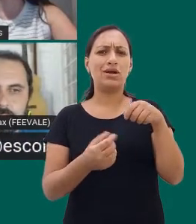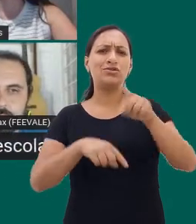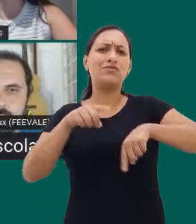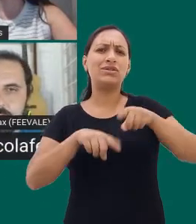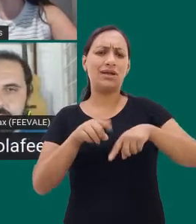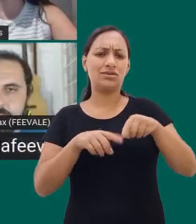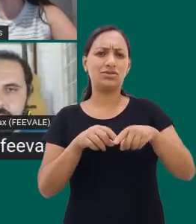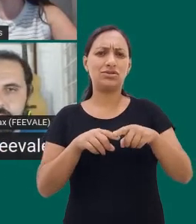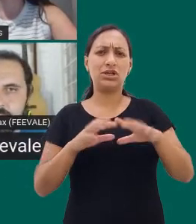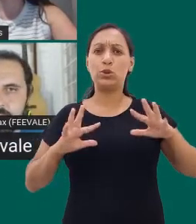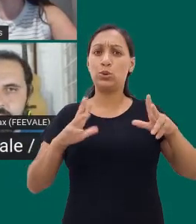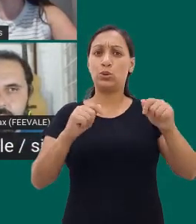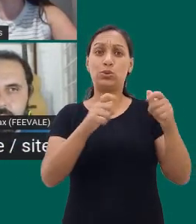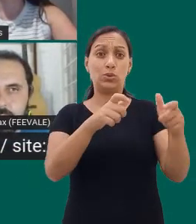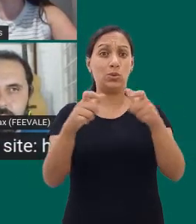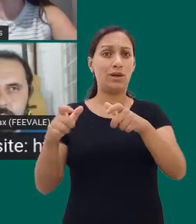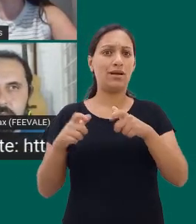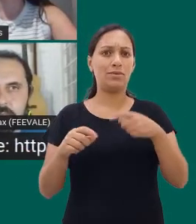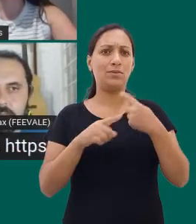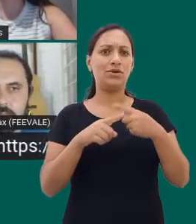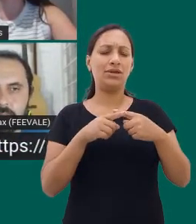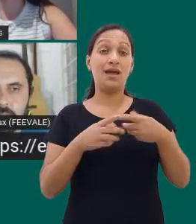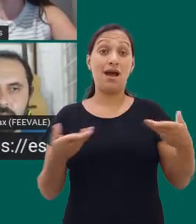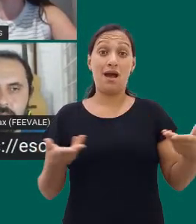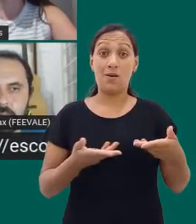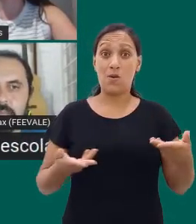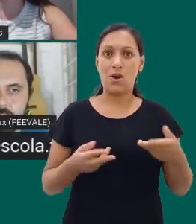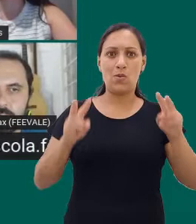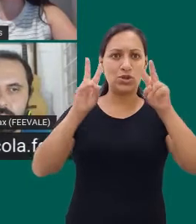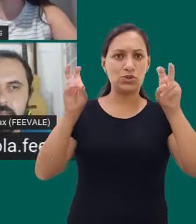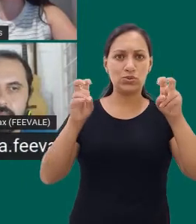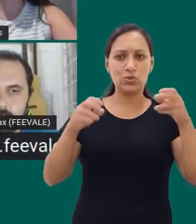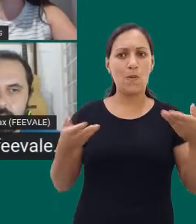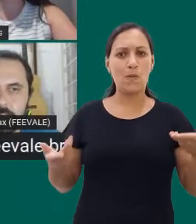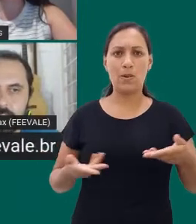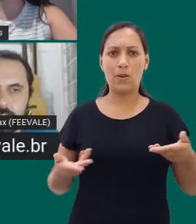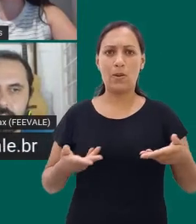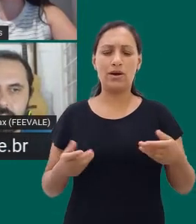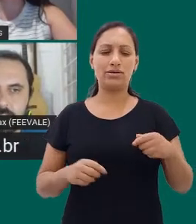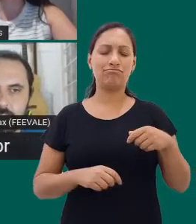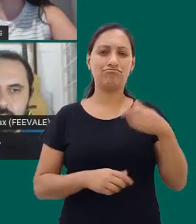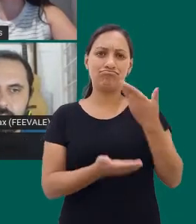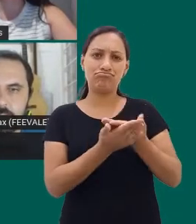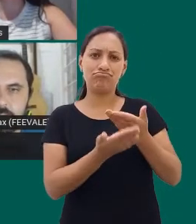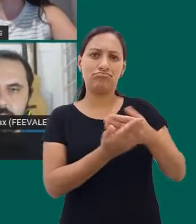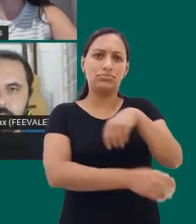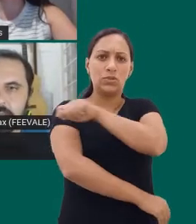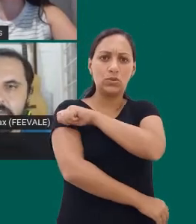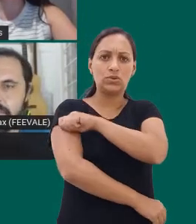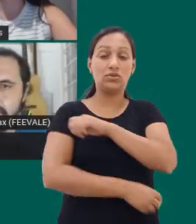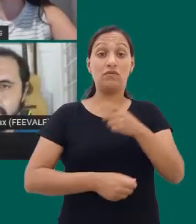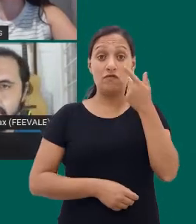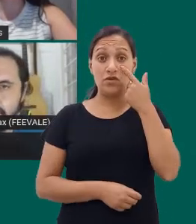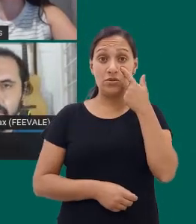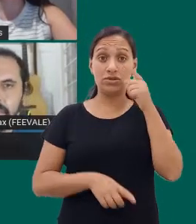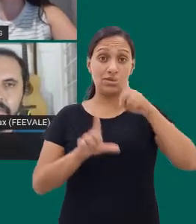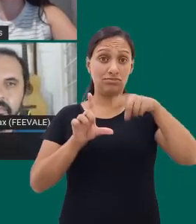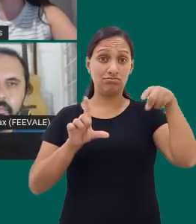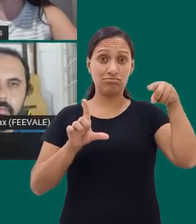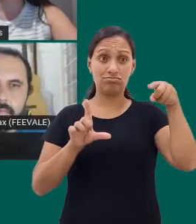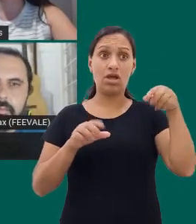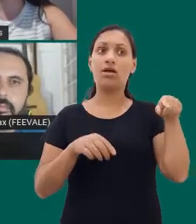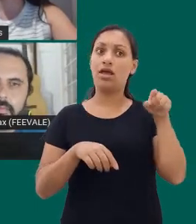lugares, porque a gente está trabalhando temas super atuais, né? Vocês viram que os estudantes ali na estatística só falavam de Covid,